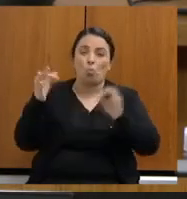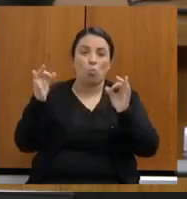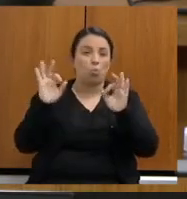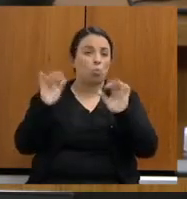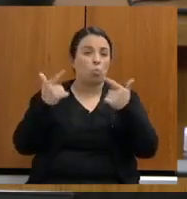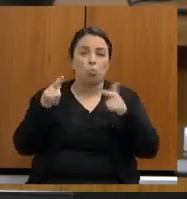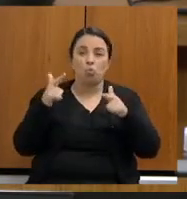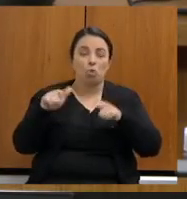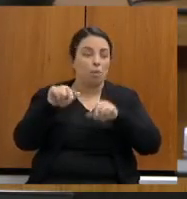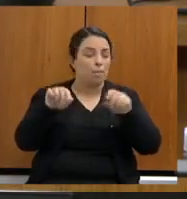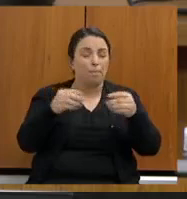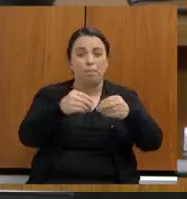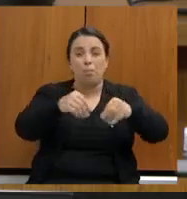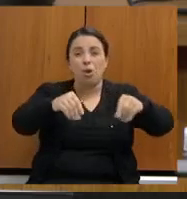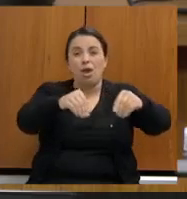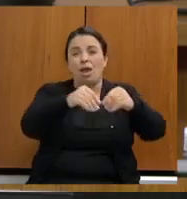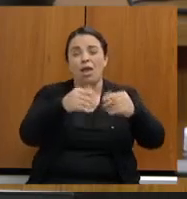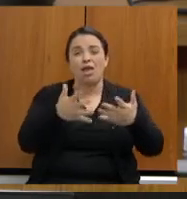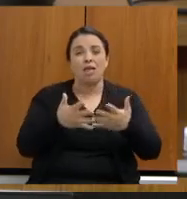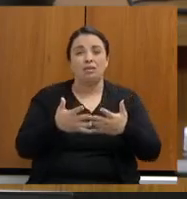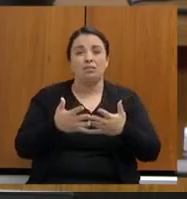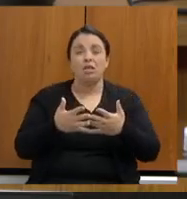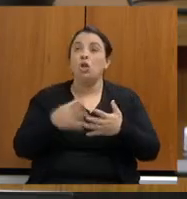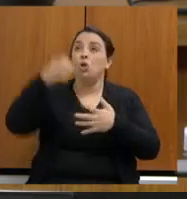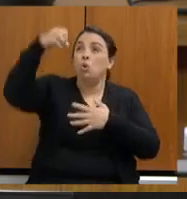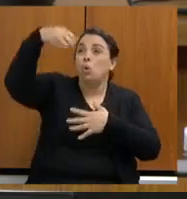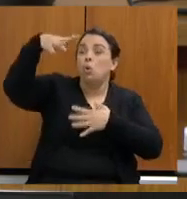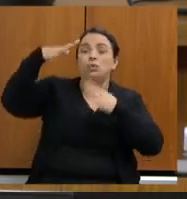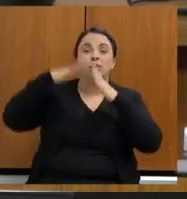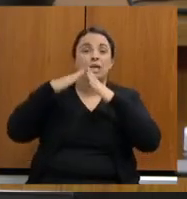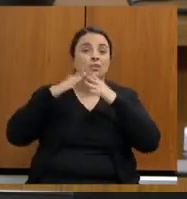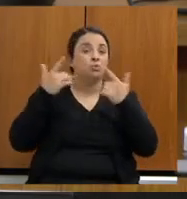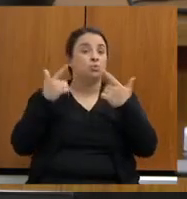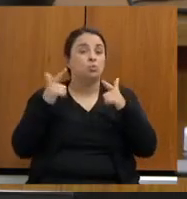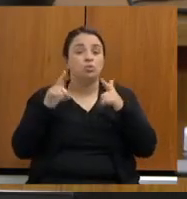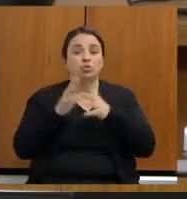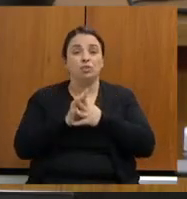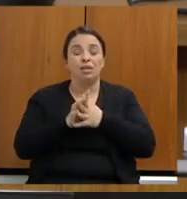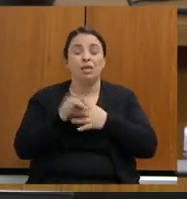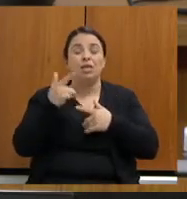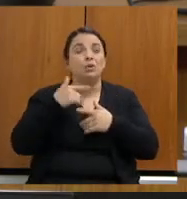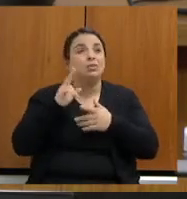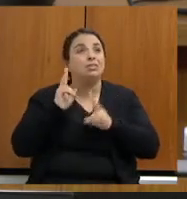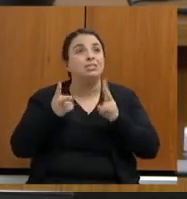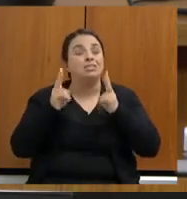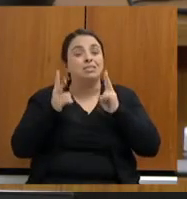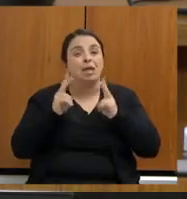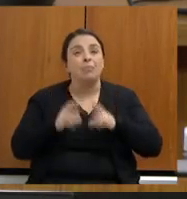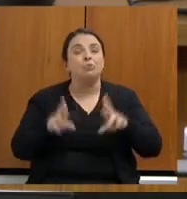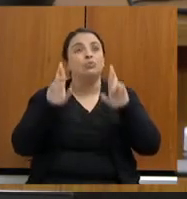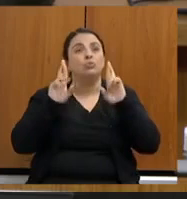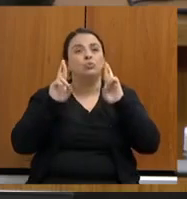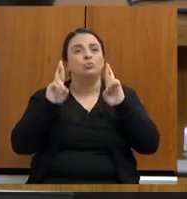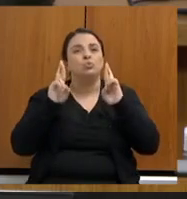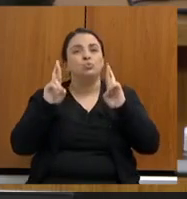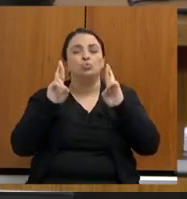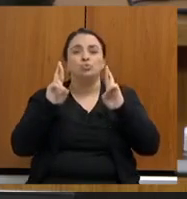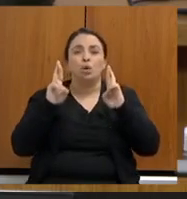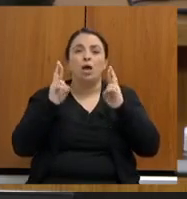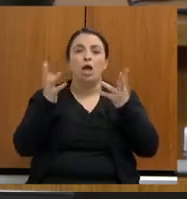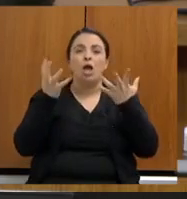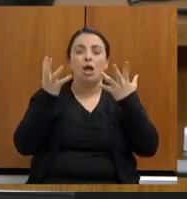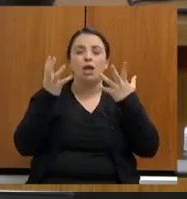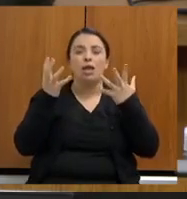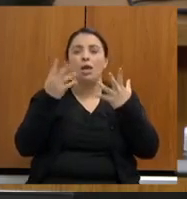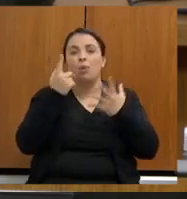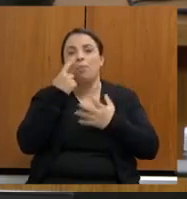eu tô se sempre meu pai voltar para casa eu tô se sempre para o policial o trouxe